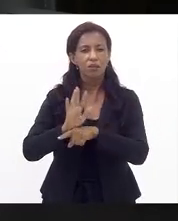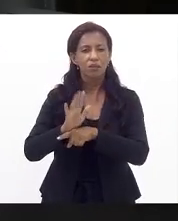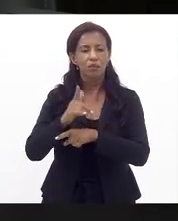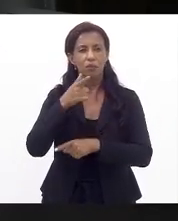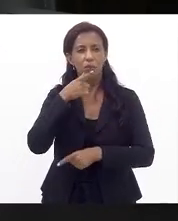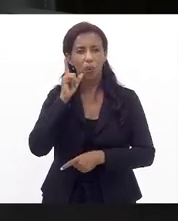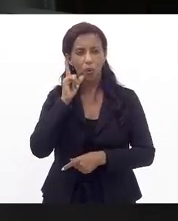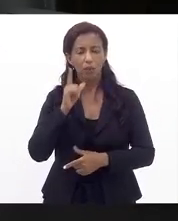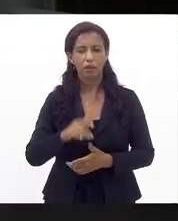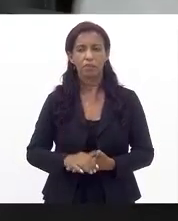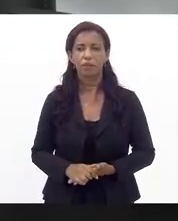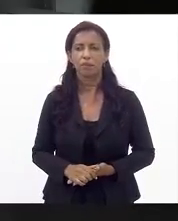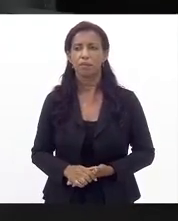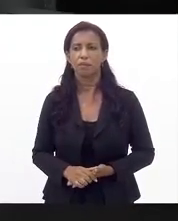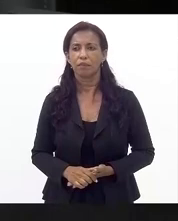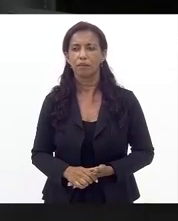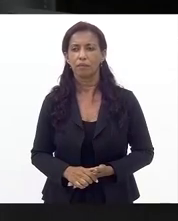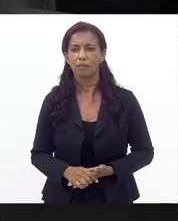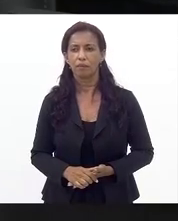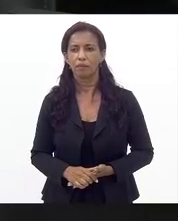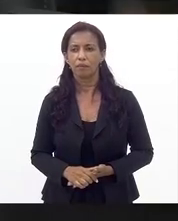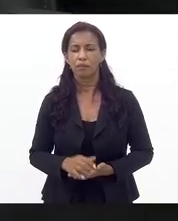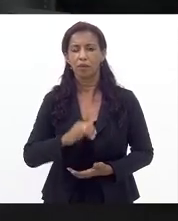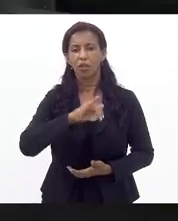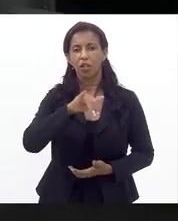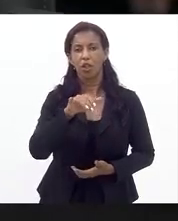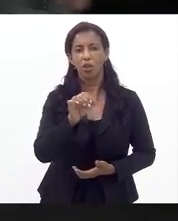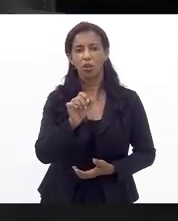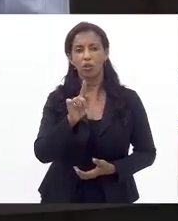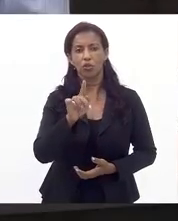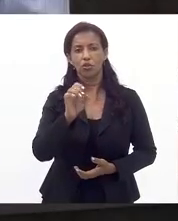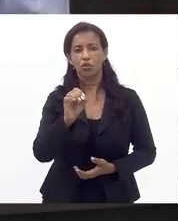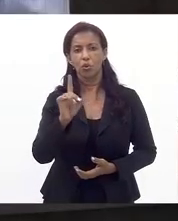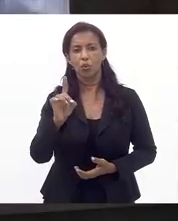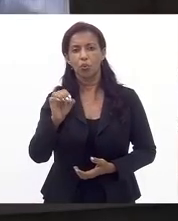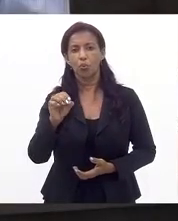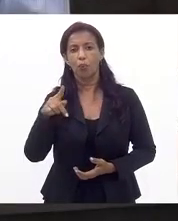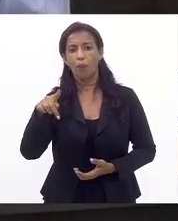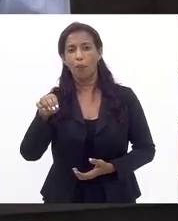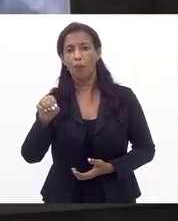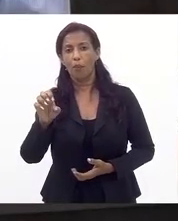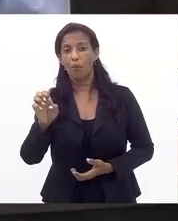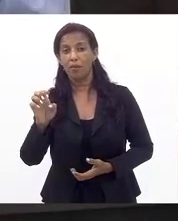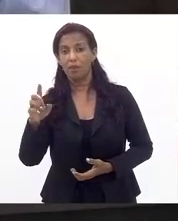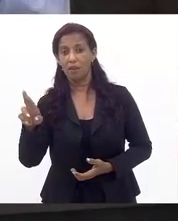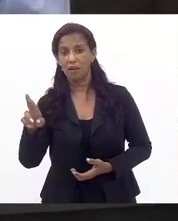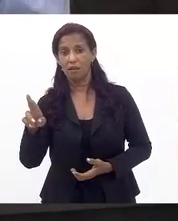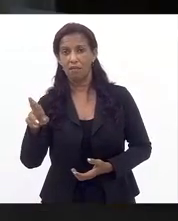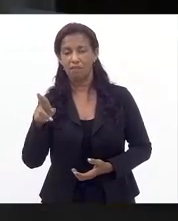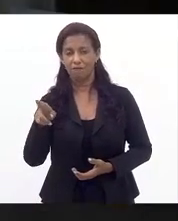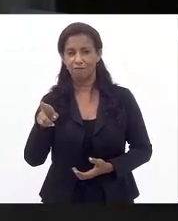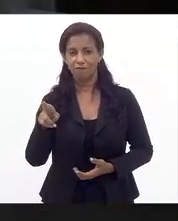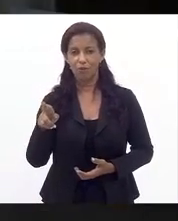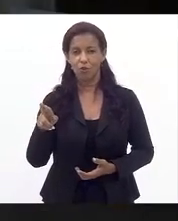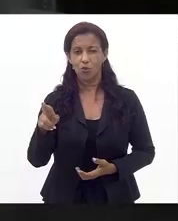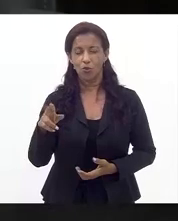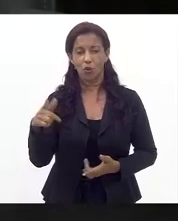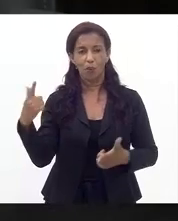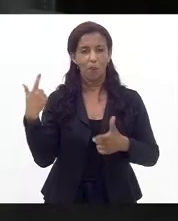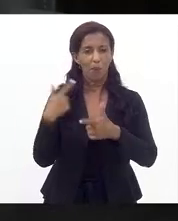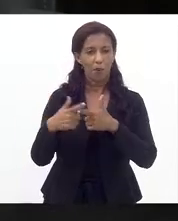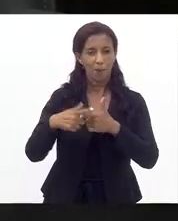ontem na Netflix só do jogo do poder sobre a crise da Grécia e os banqueiros